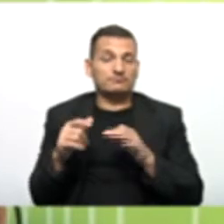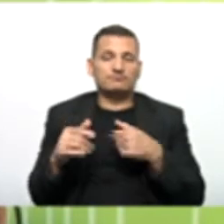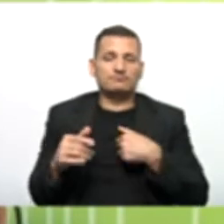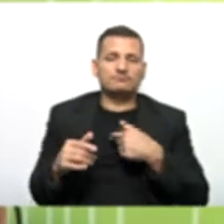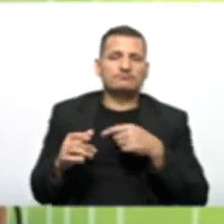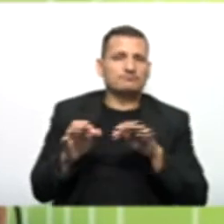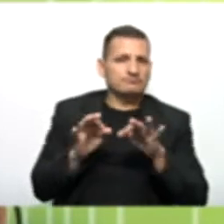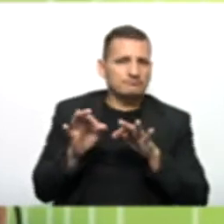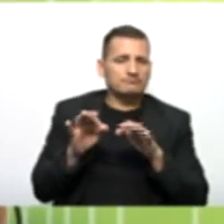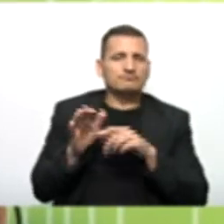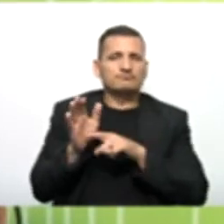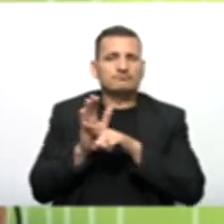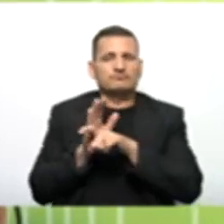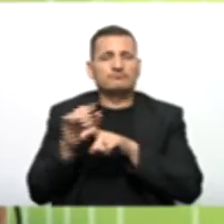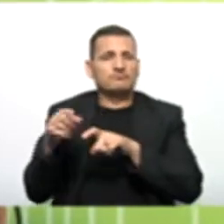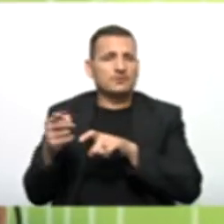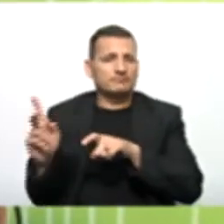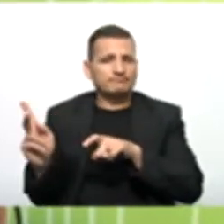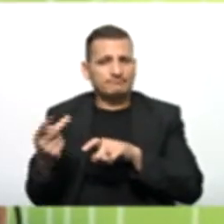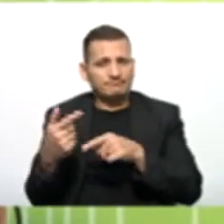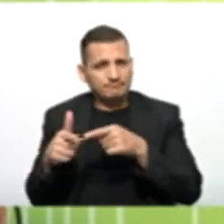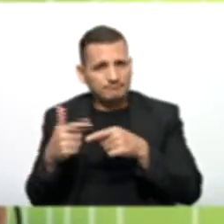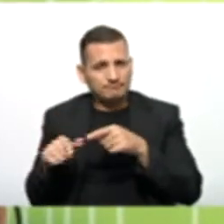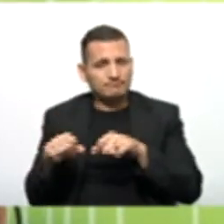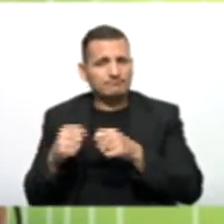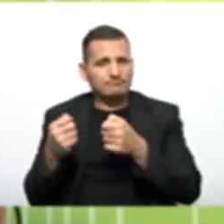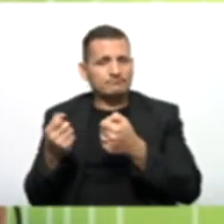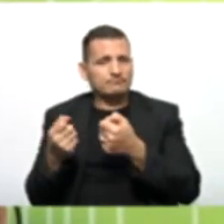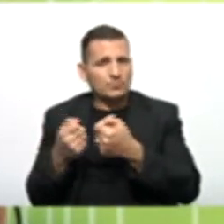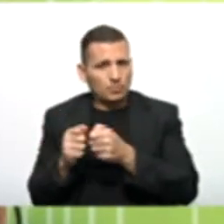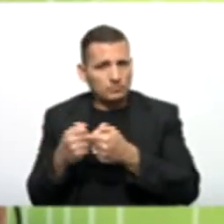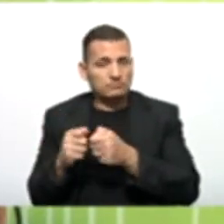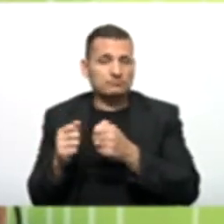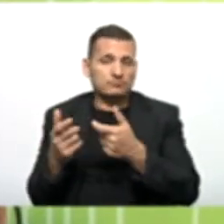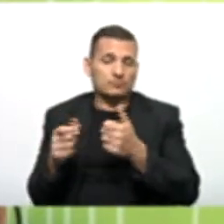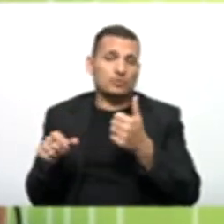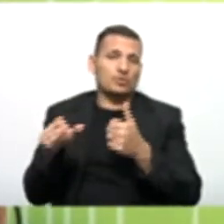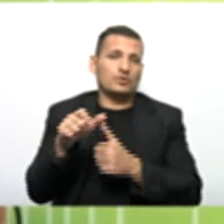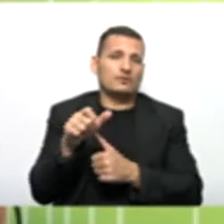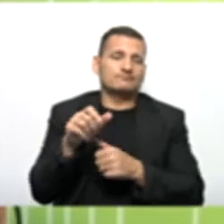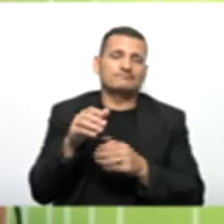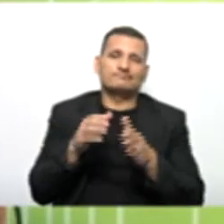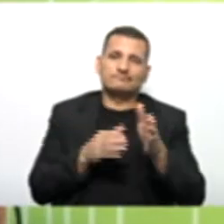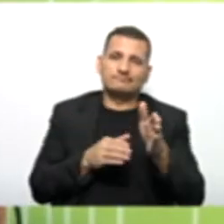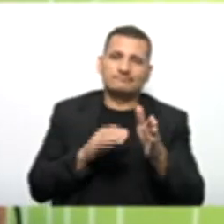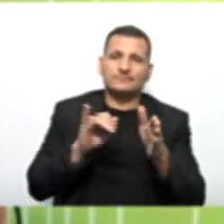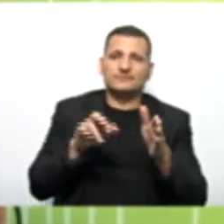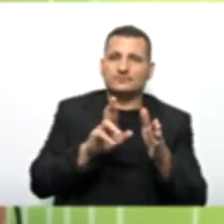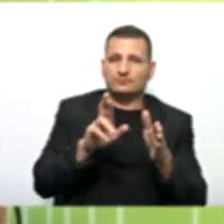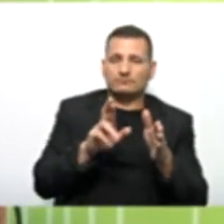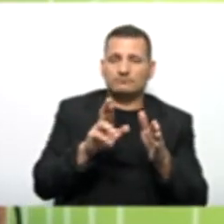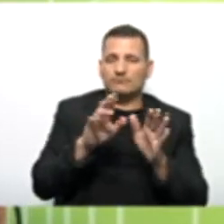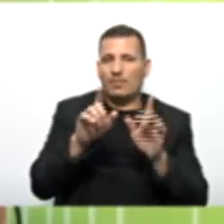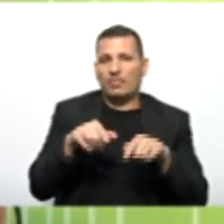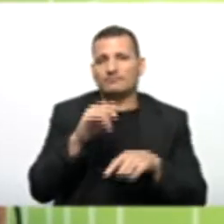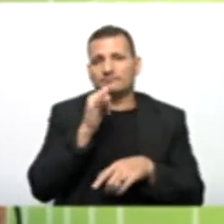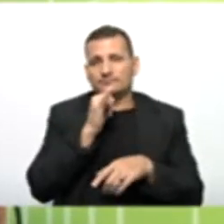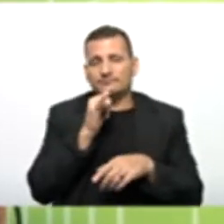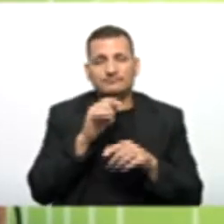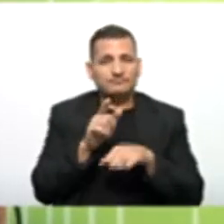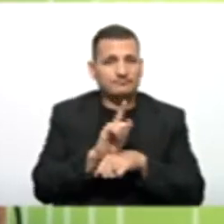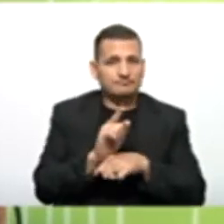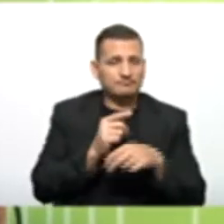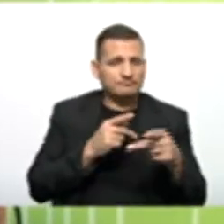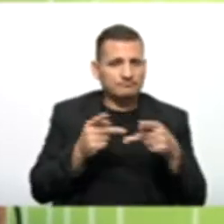planejado Cacoal, mas devido a essas circunstâncias, vamos replanejar aqui para Jaru, por exemplo. É um exemplo, tá? Então, gerenciamento de projeto,